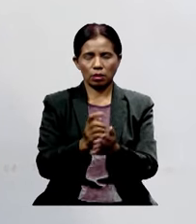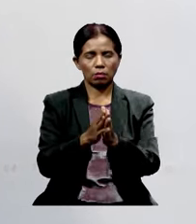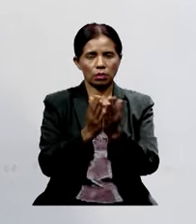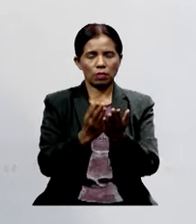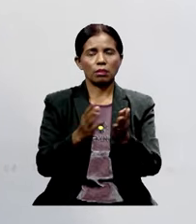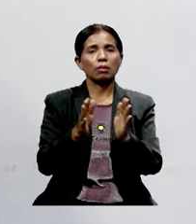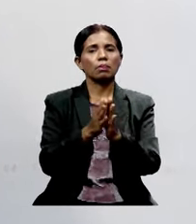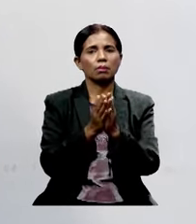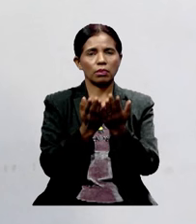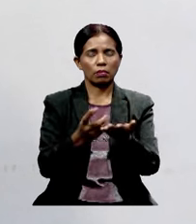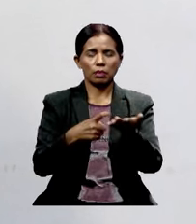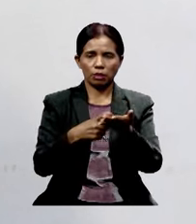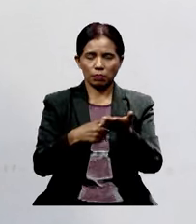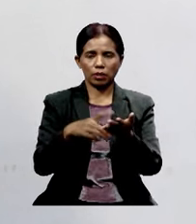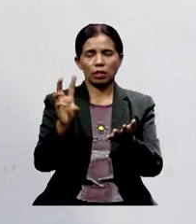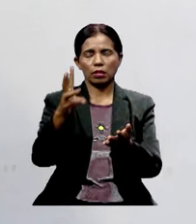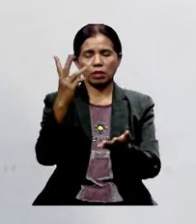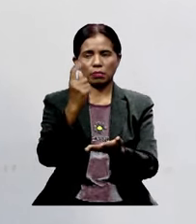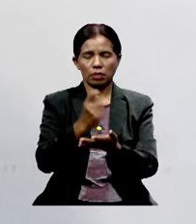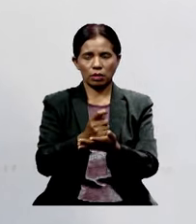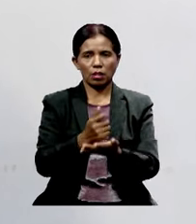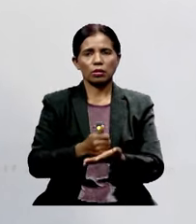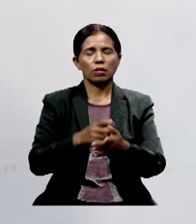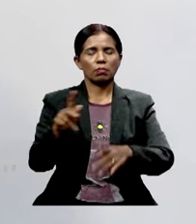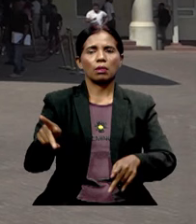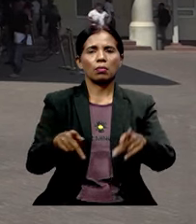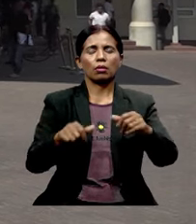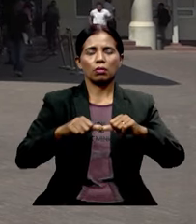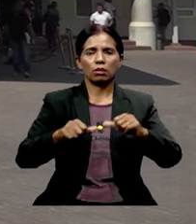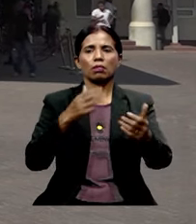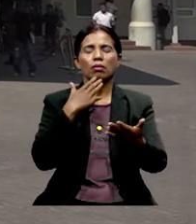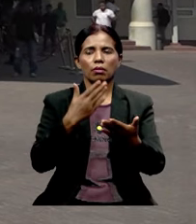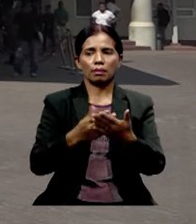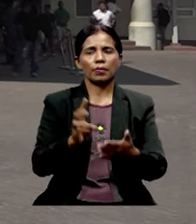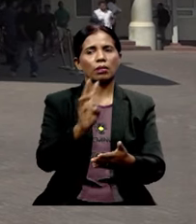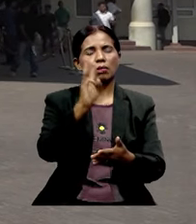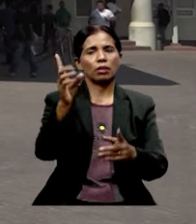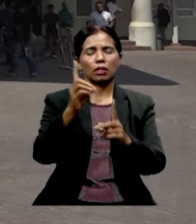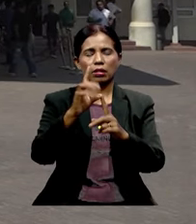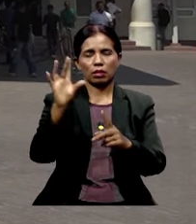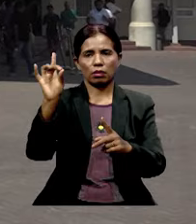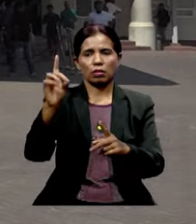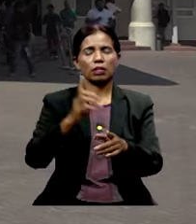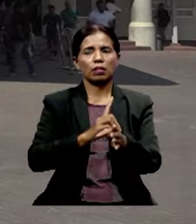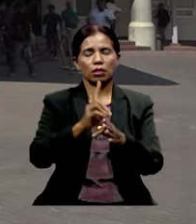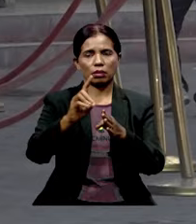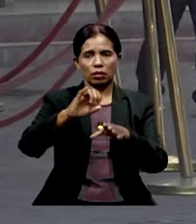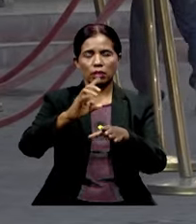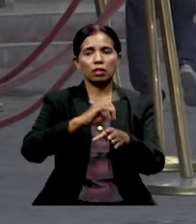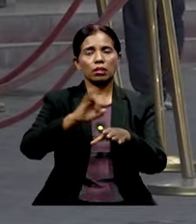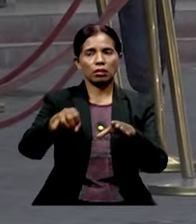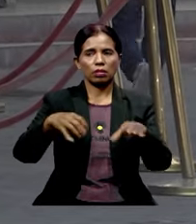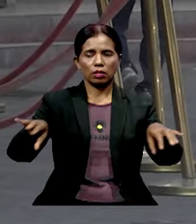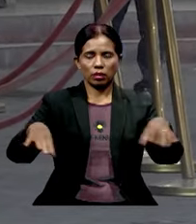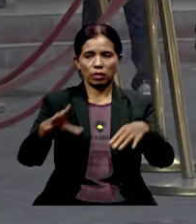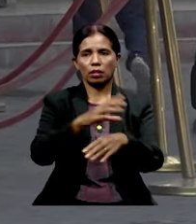netona, atendimento público lá normal. Né? E a quarta loron walu fulané diretor direção geral